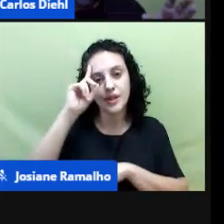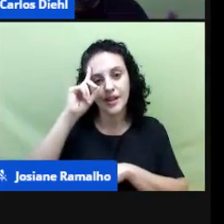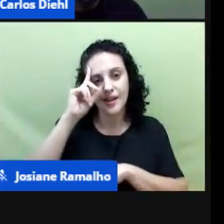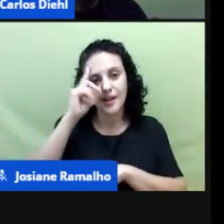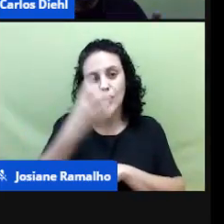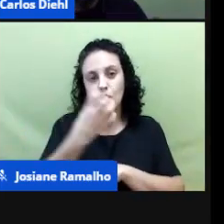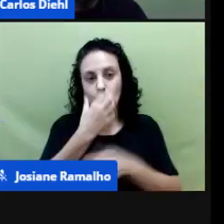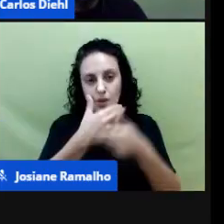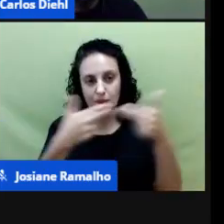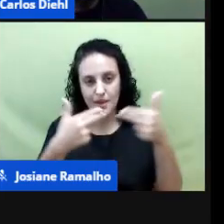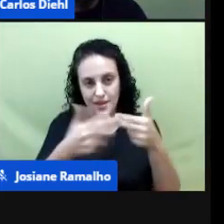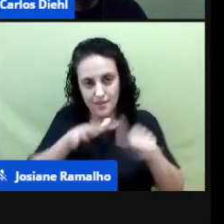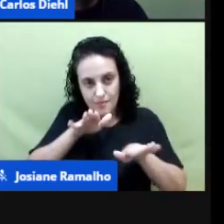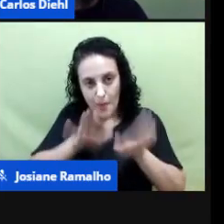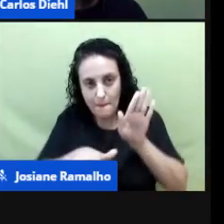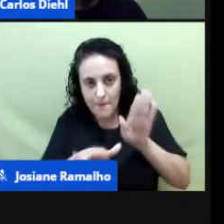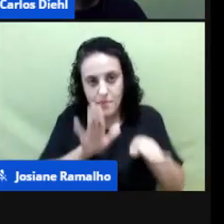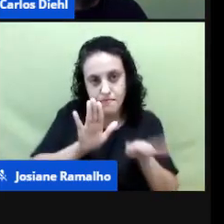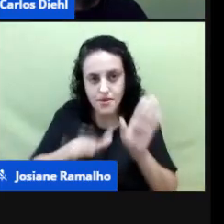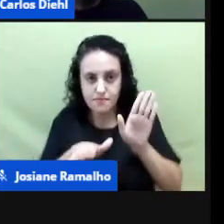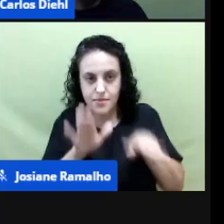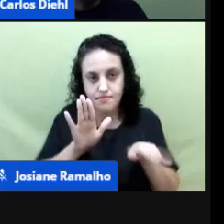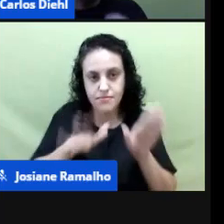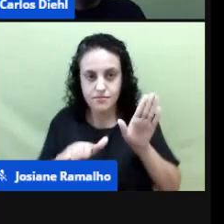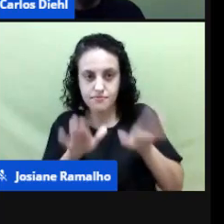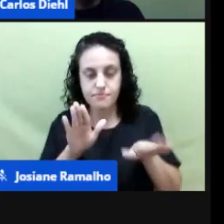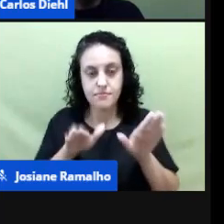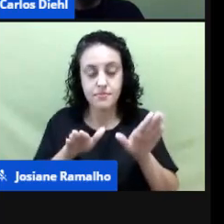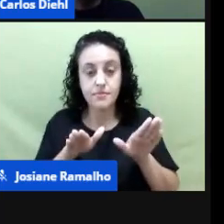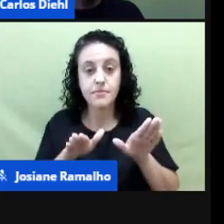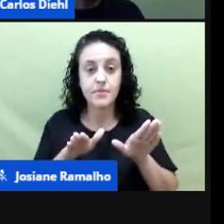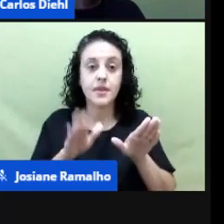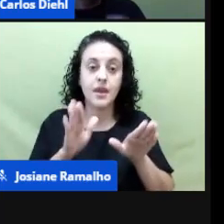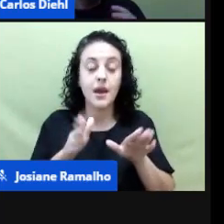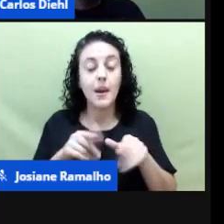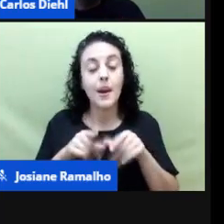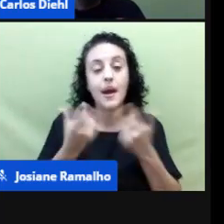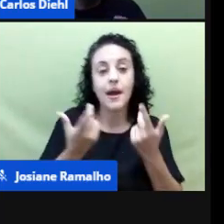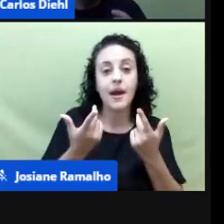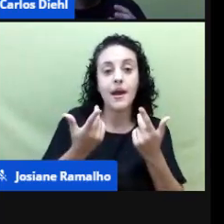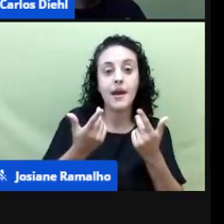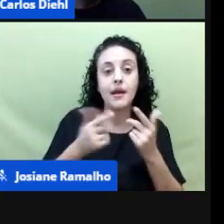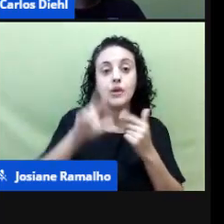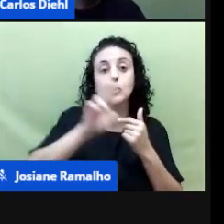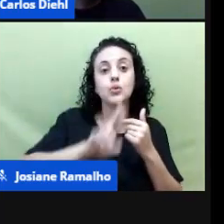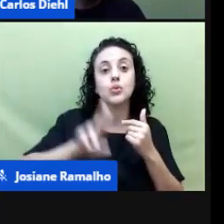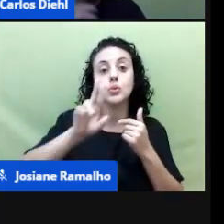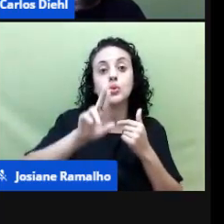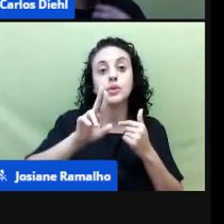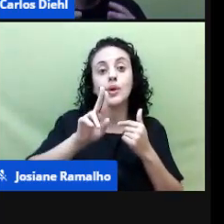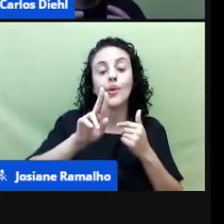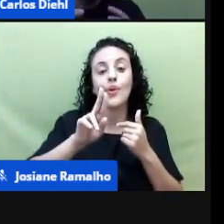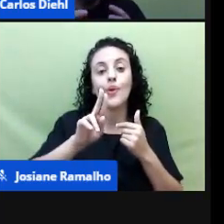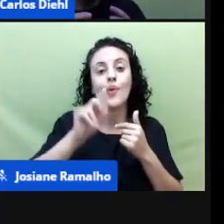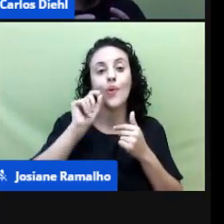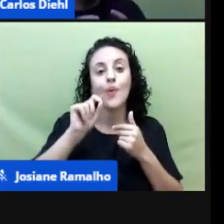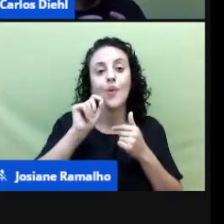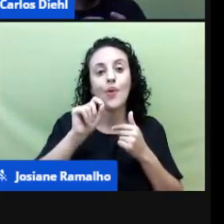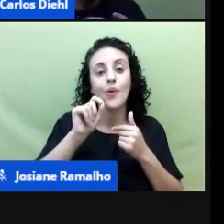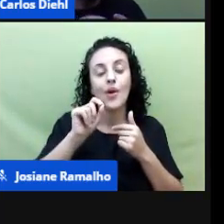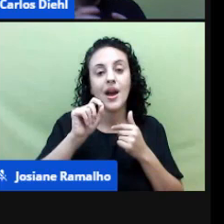interferem em nada do que acontece ali. Só que eles usam uma abordagem muito interessante, que é de